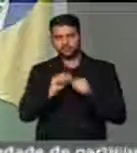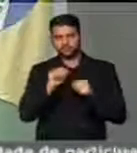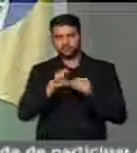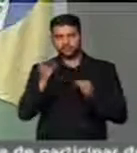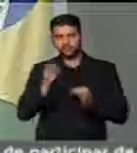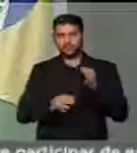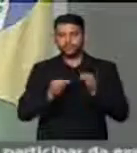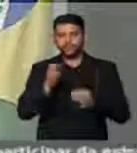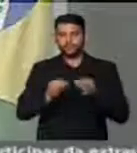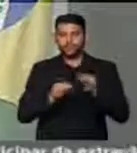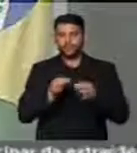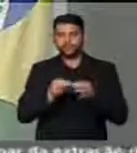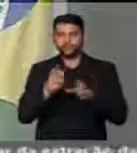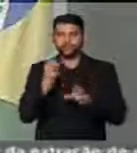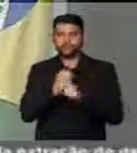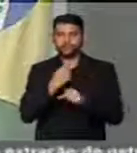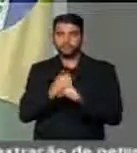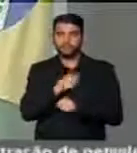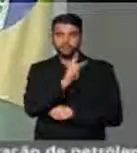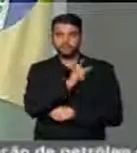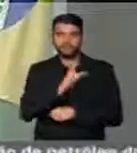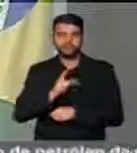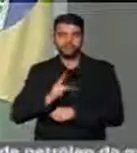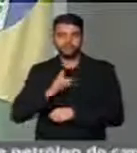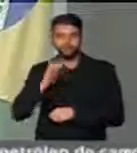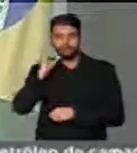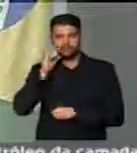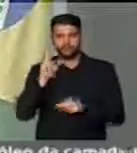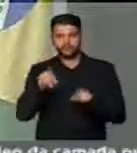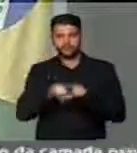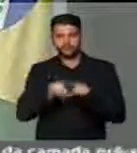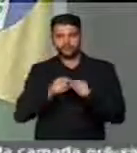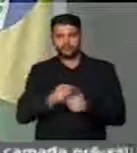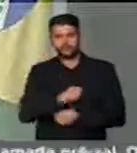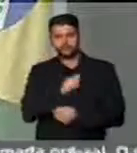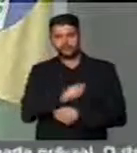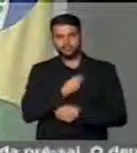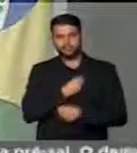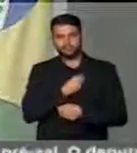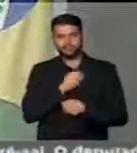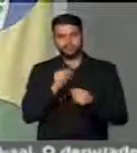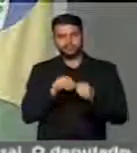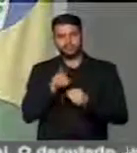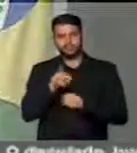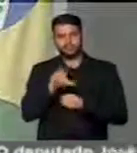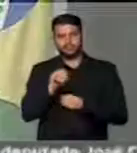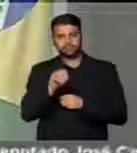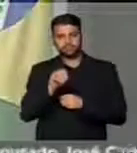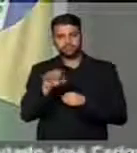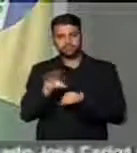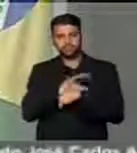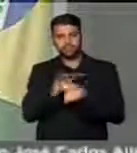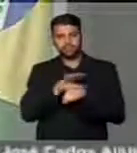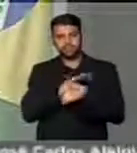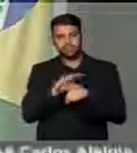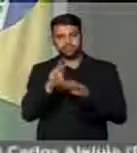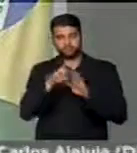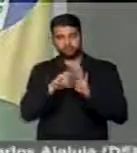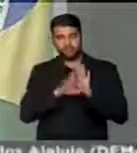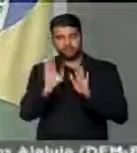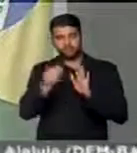o julgamento das contas presidenciais e também da sua conduta, com a prerrogativa constitucional